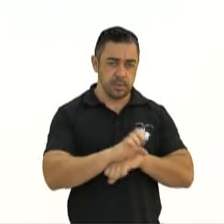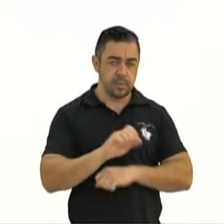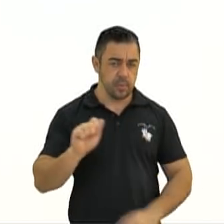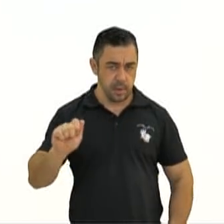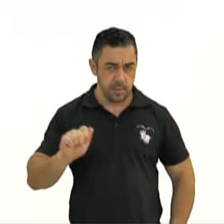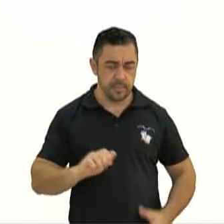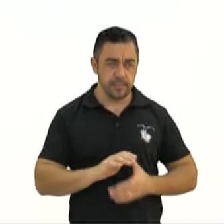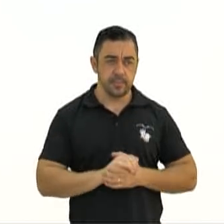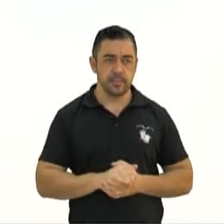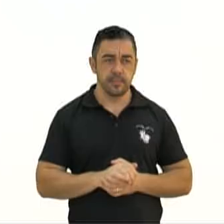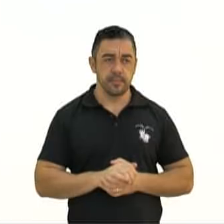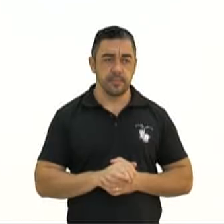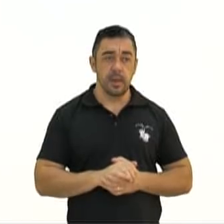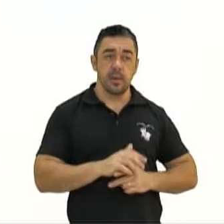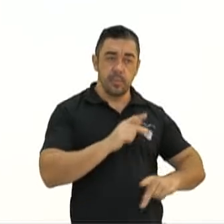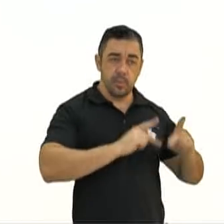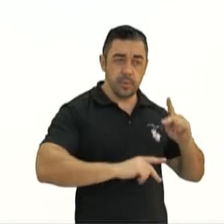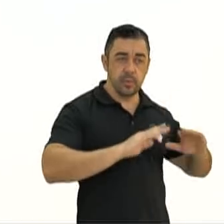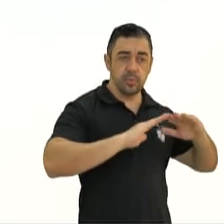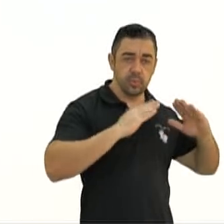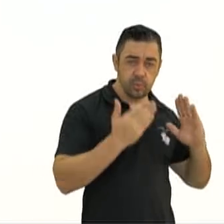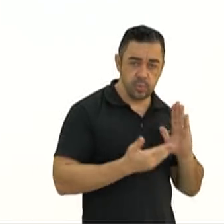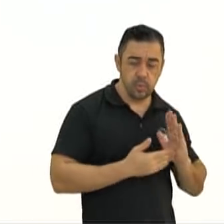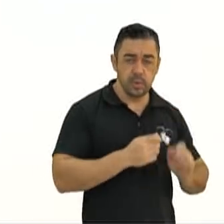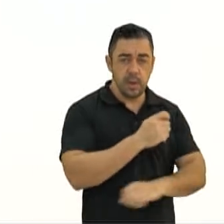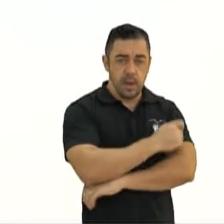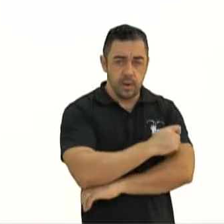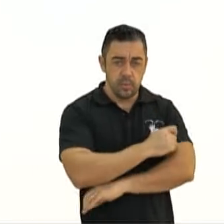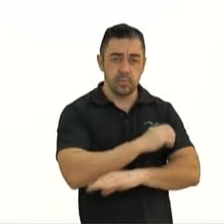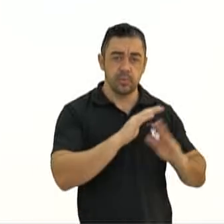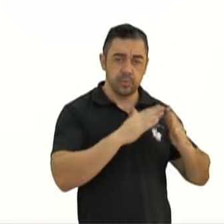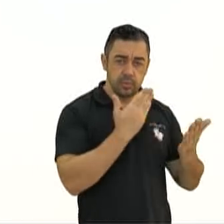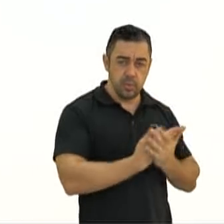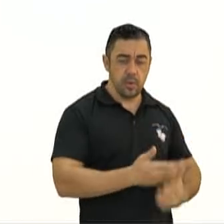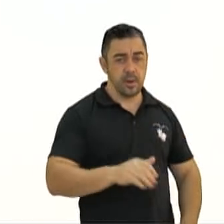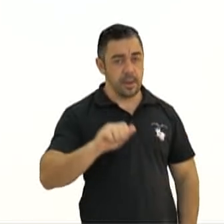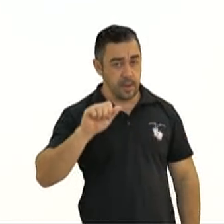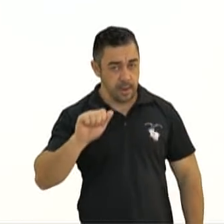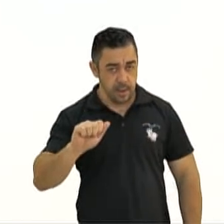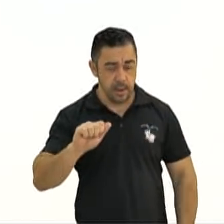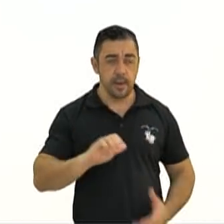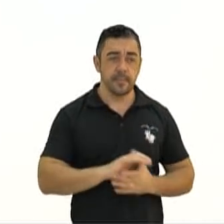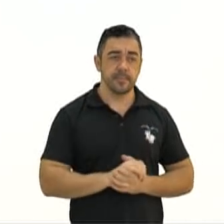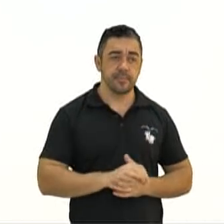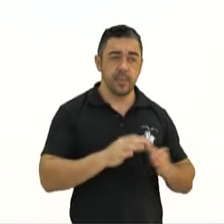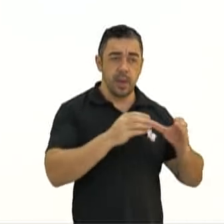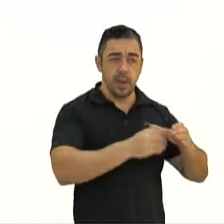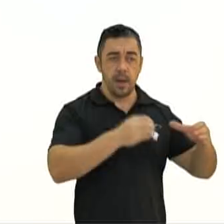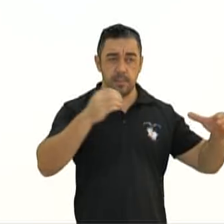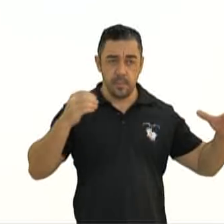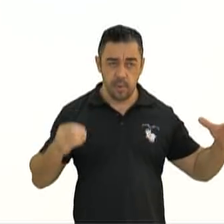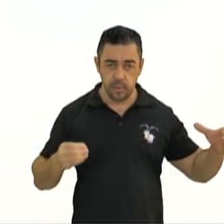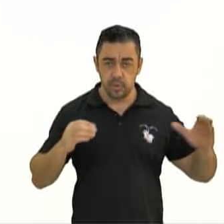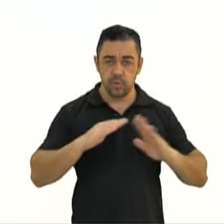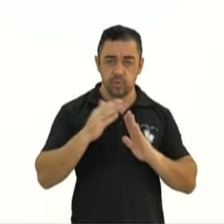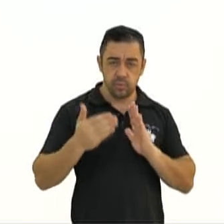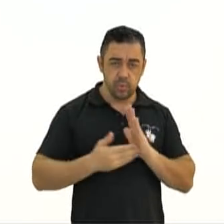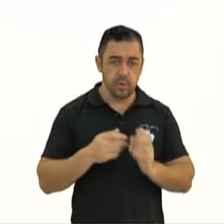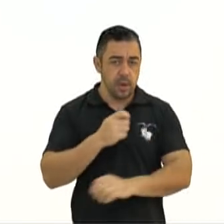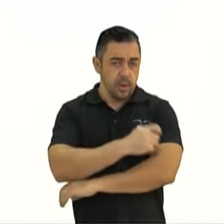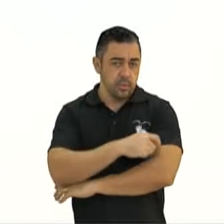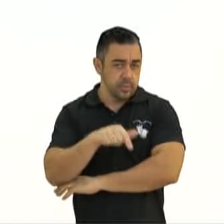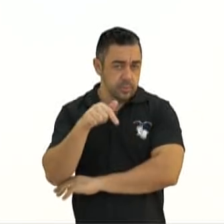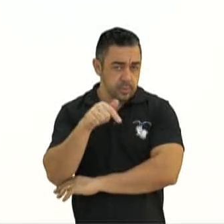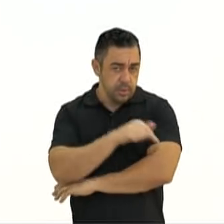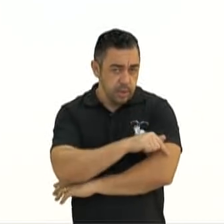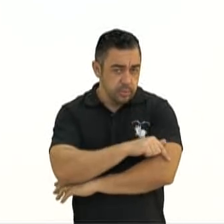A. A população são todos os alunos do colégio estadual A e a amostra são todos os alunos do